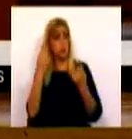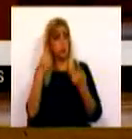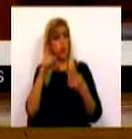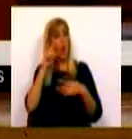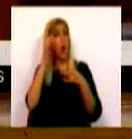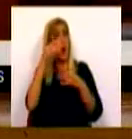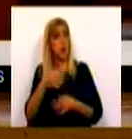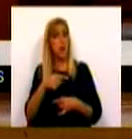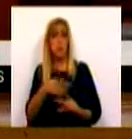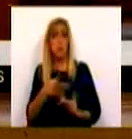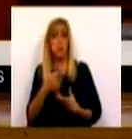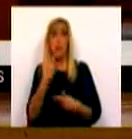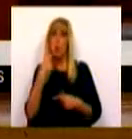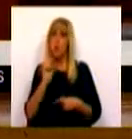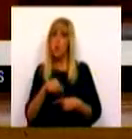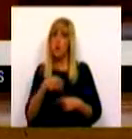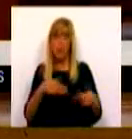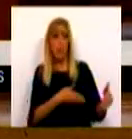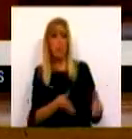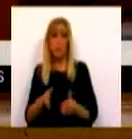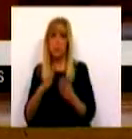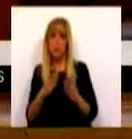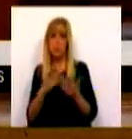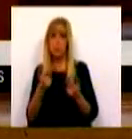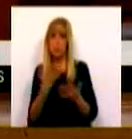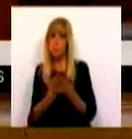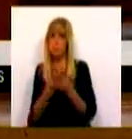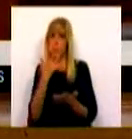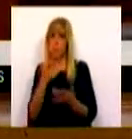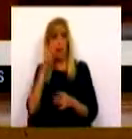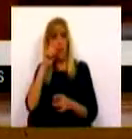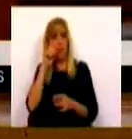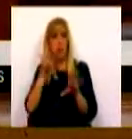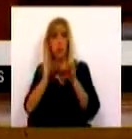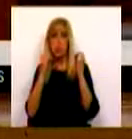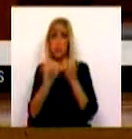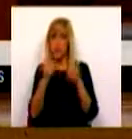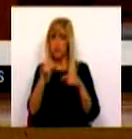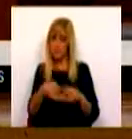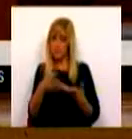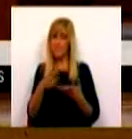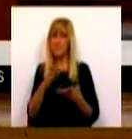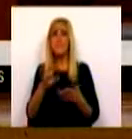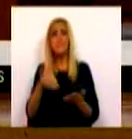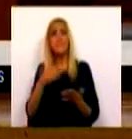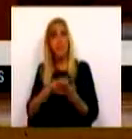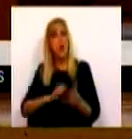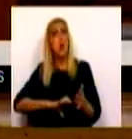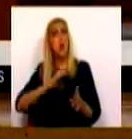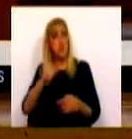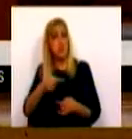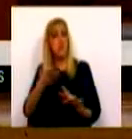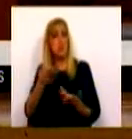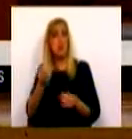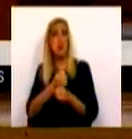vez, uma trajetória de acentuação das garantias sociais e afiança o melhor